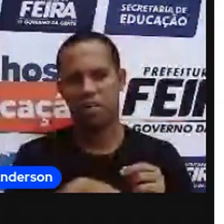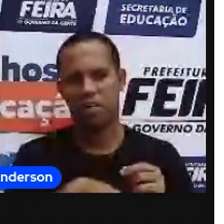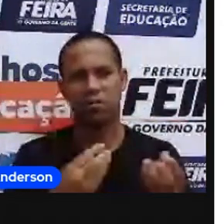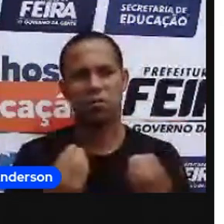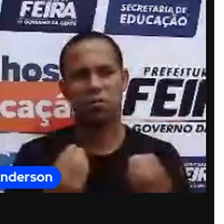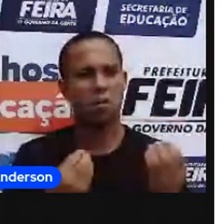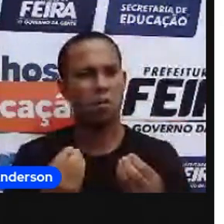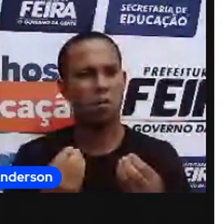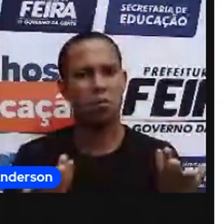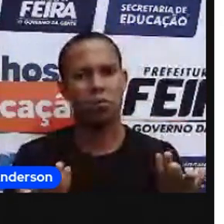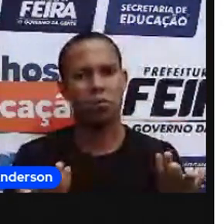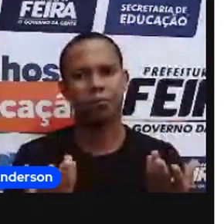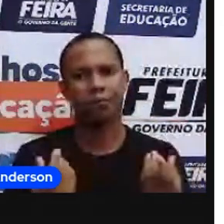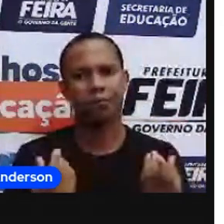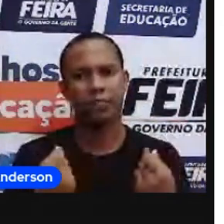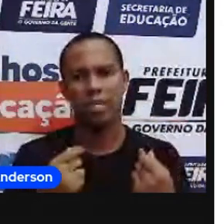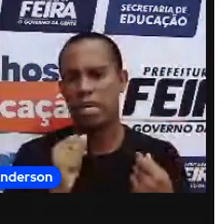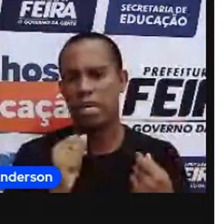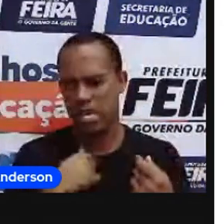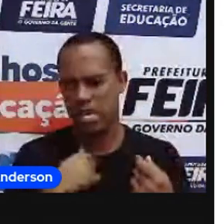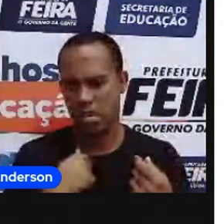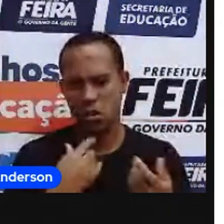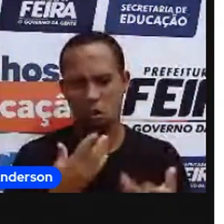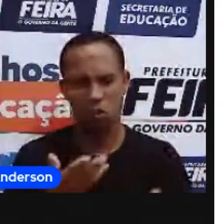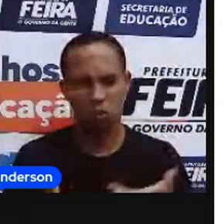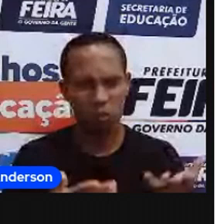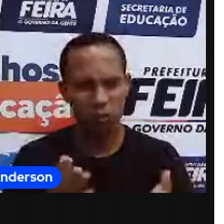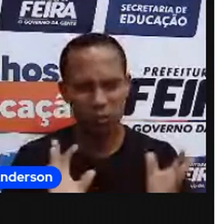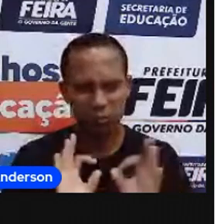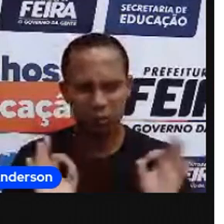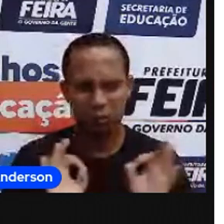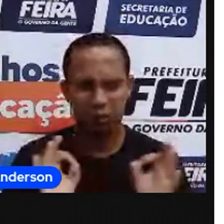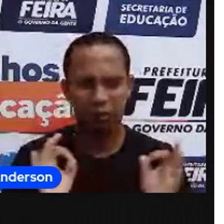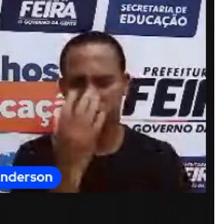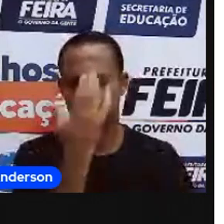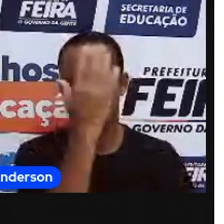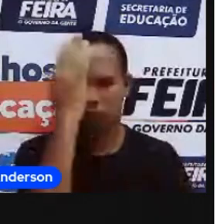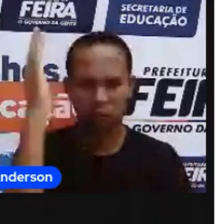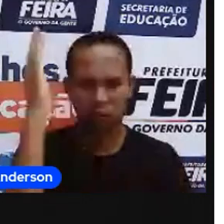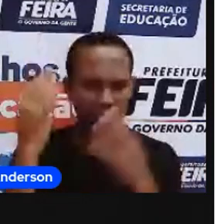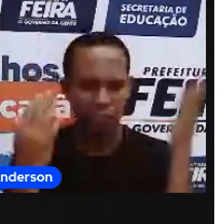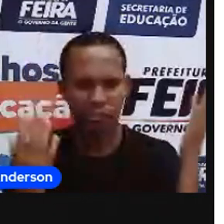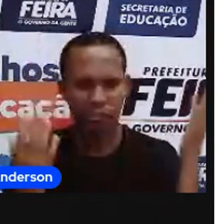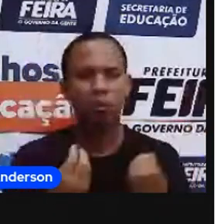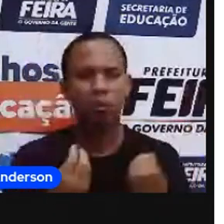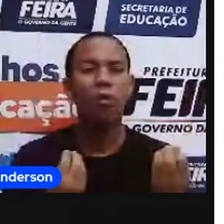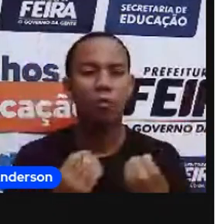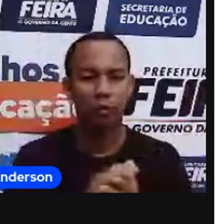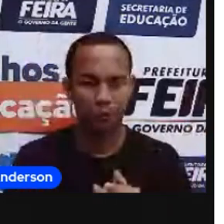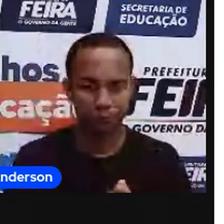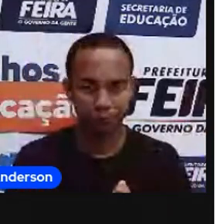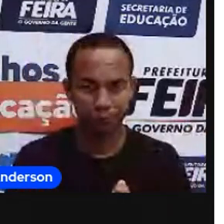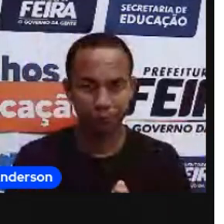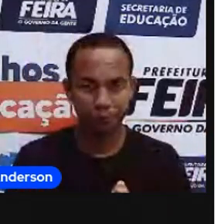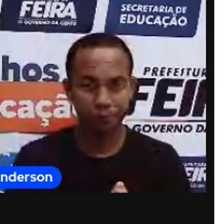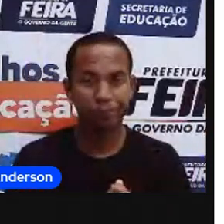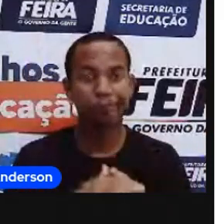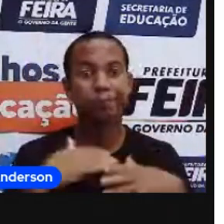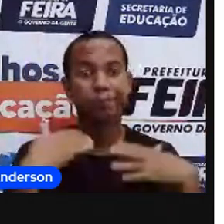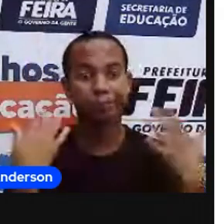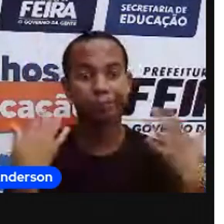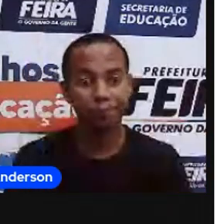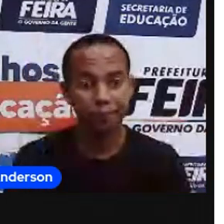e eu não replanto, se eu não cuido dos animais, se eu não cuido da floresta, da fauna e da flora, o que vai